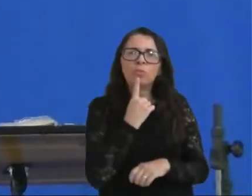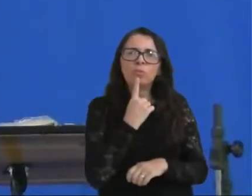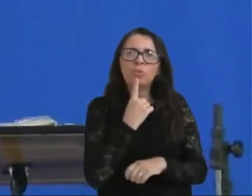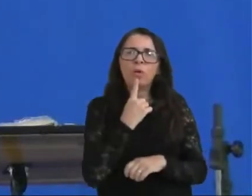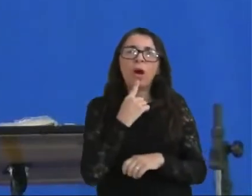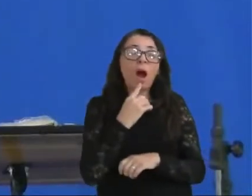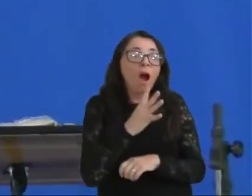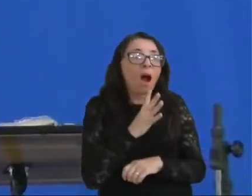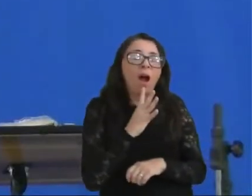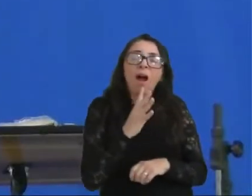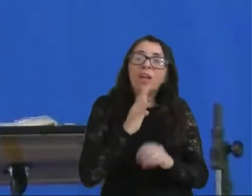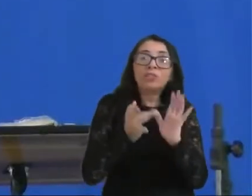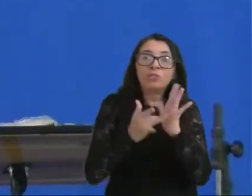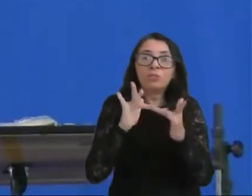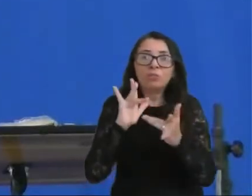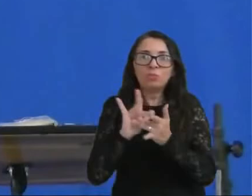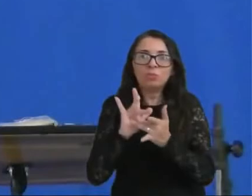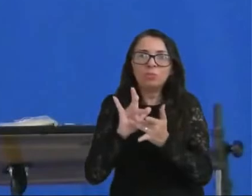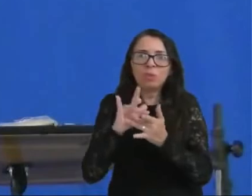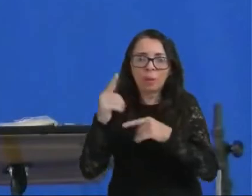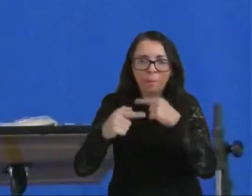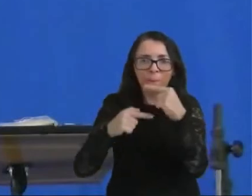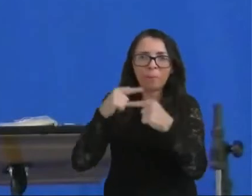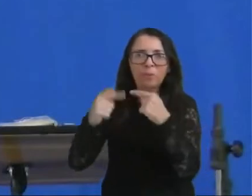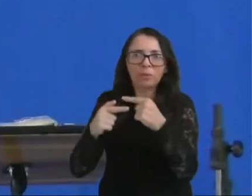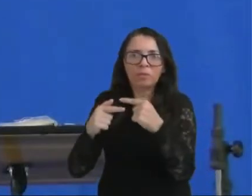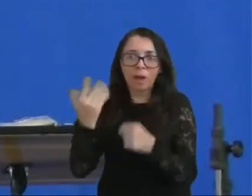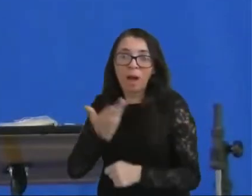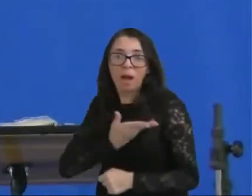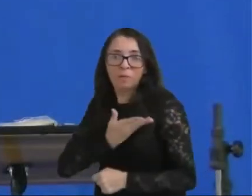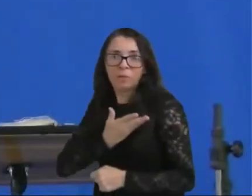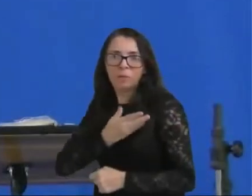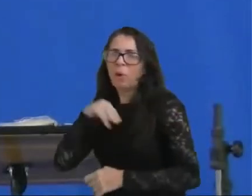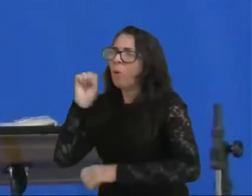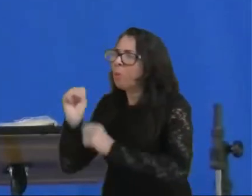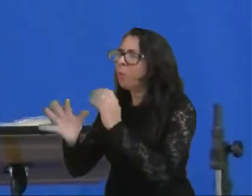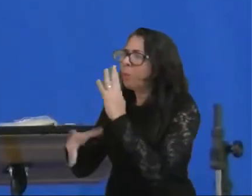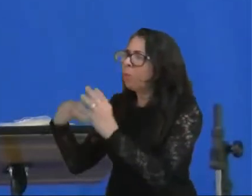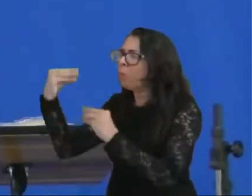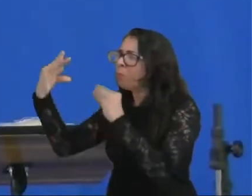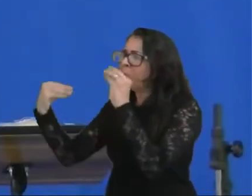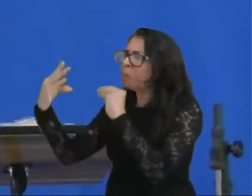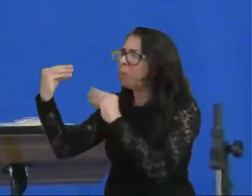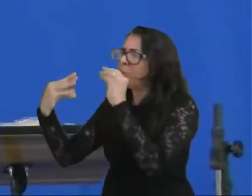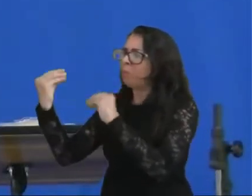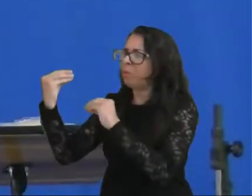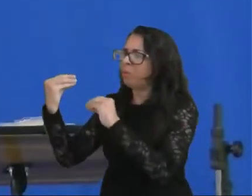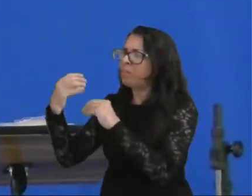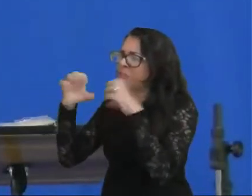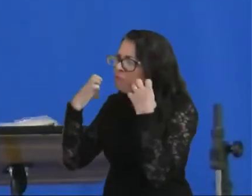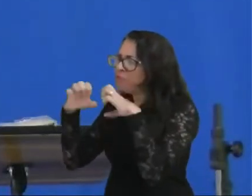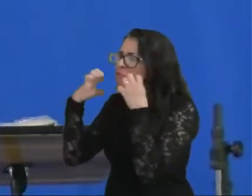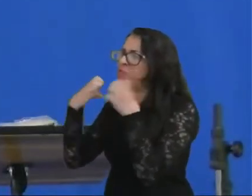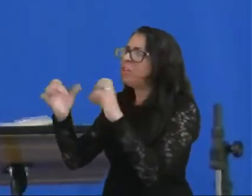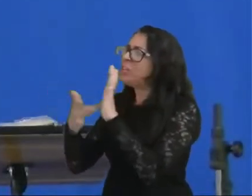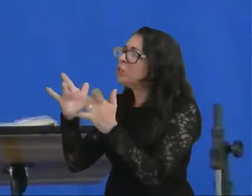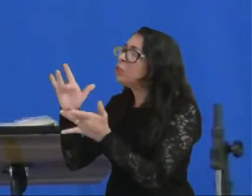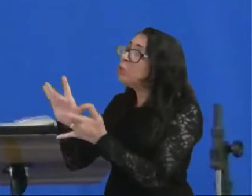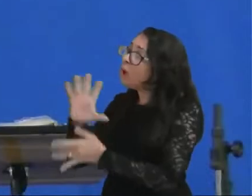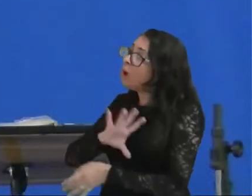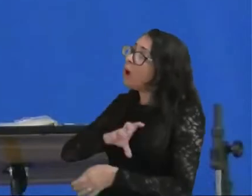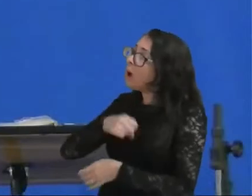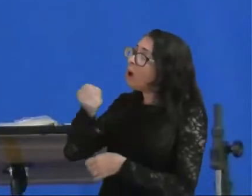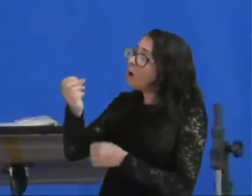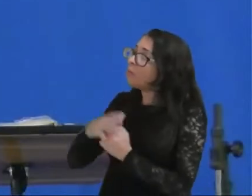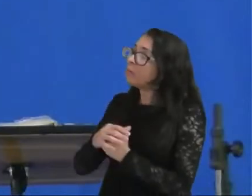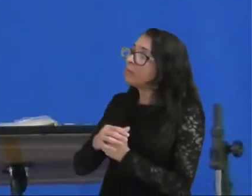culto. Abriu os presenciais, quando melhorar eu vou. Isso se torna, sabe o quê? Não